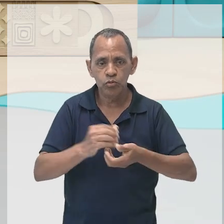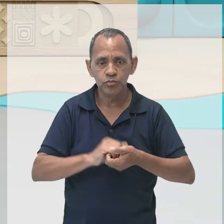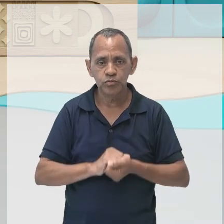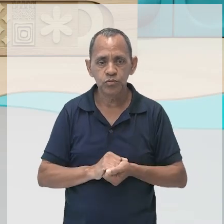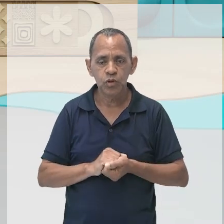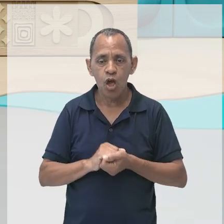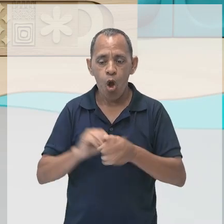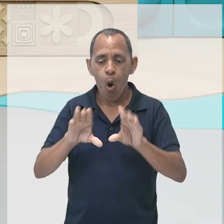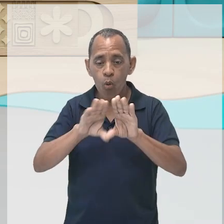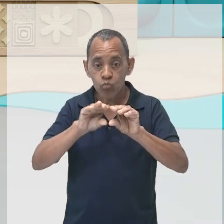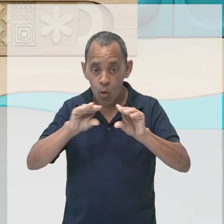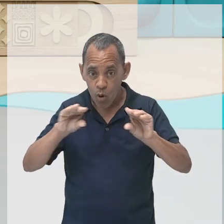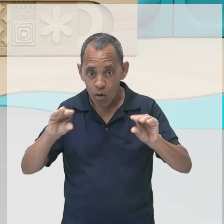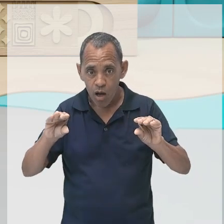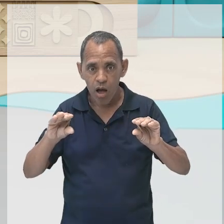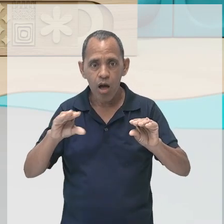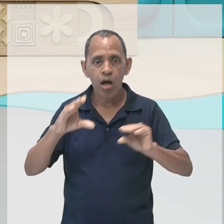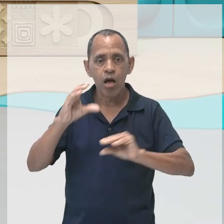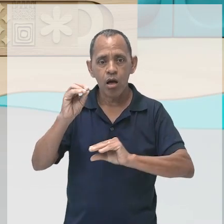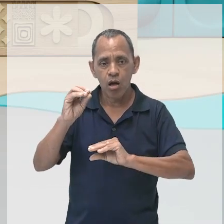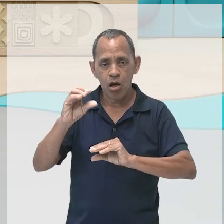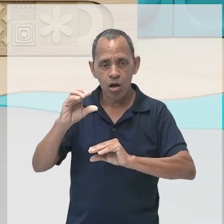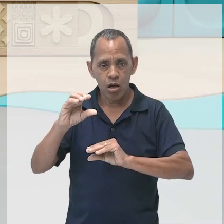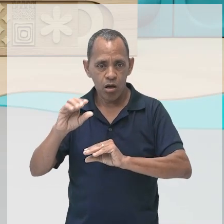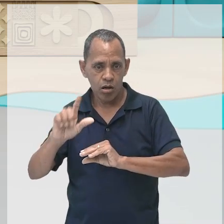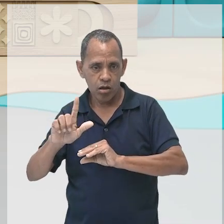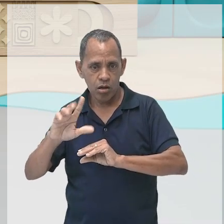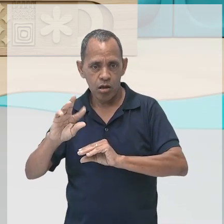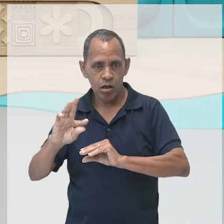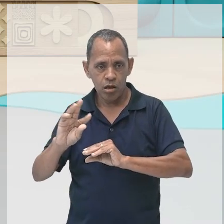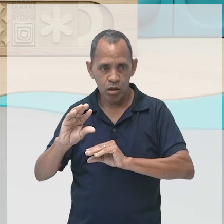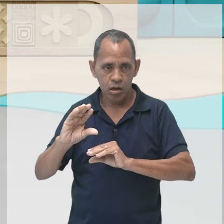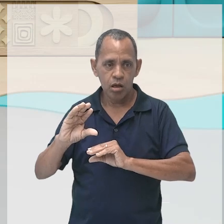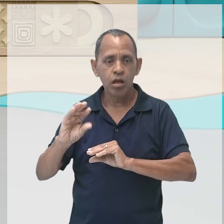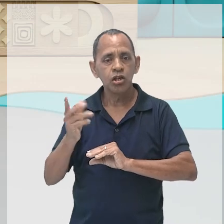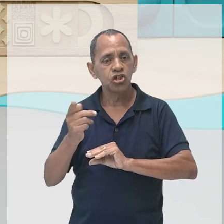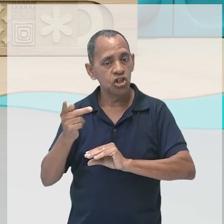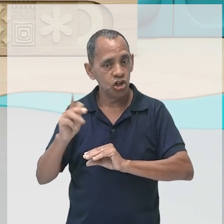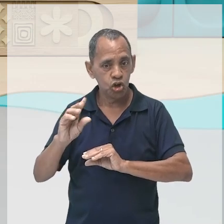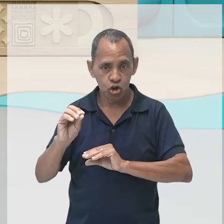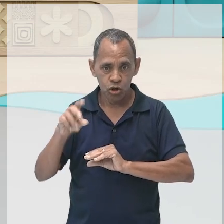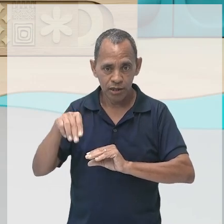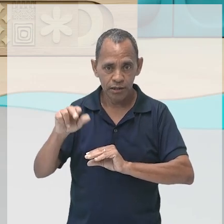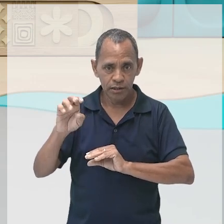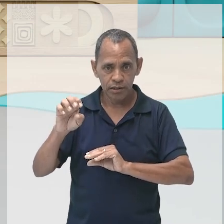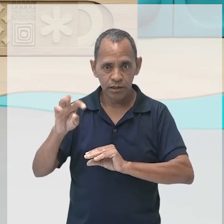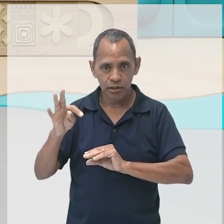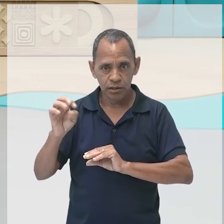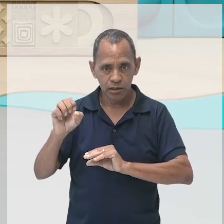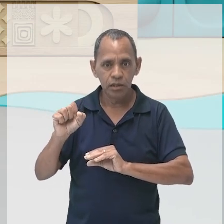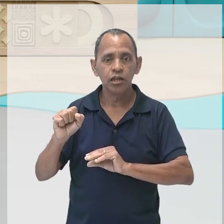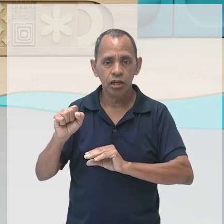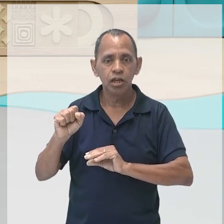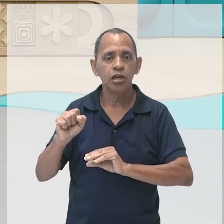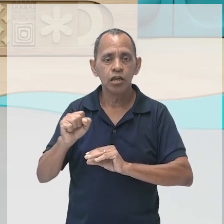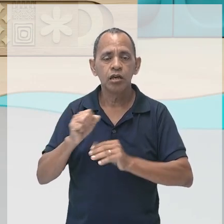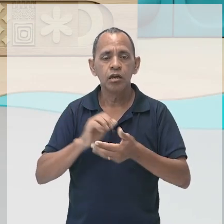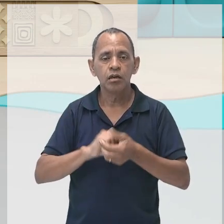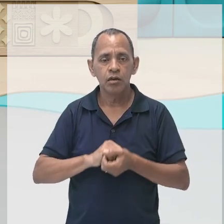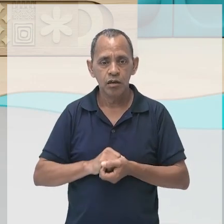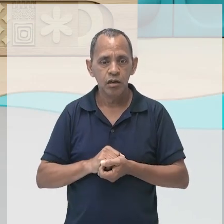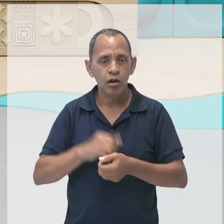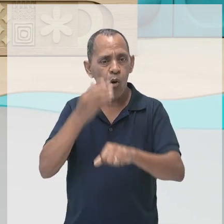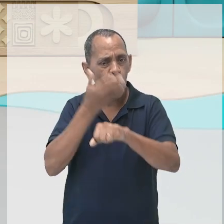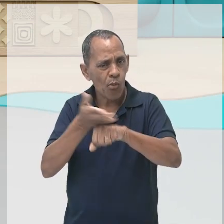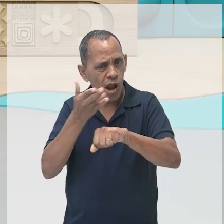os colchonetes, que vai trazer esse conforto e também uma certa proteção para o indivíduo, né, na hora de executar.